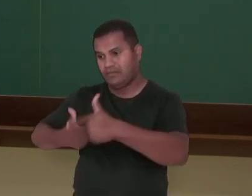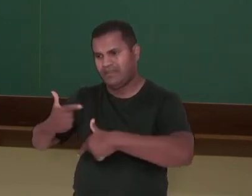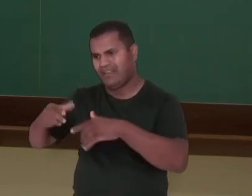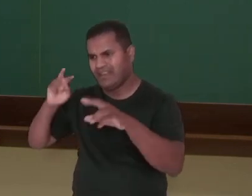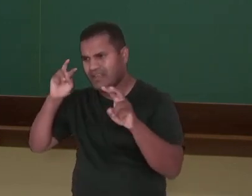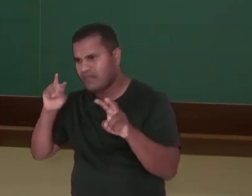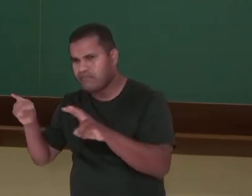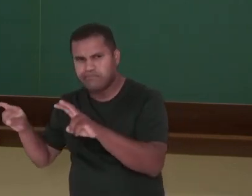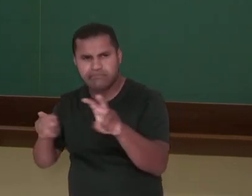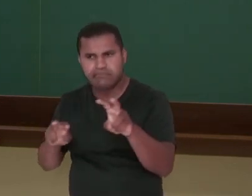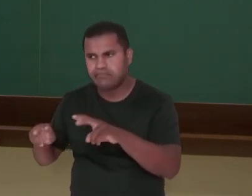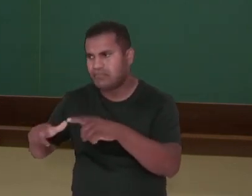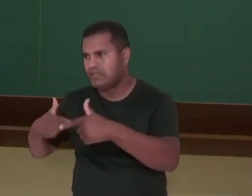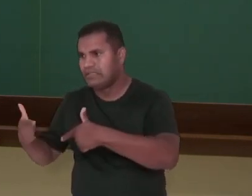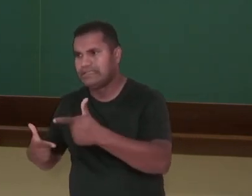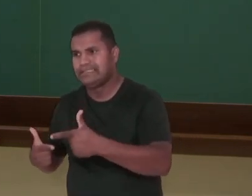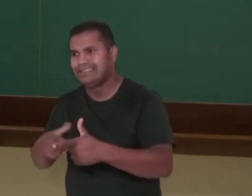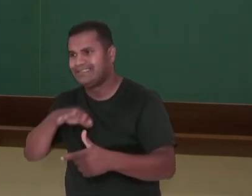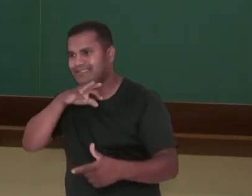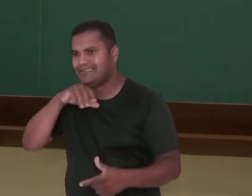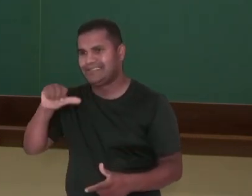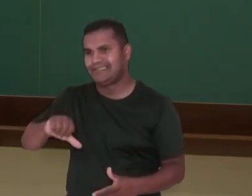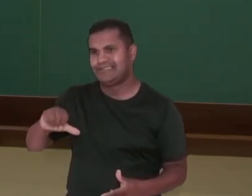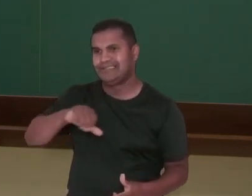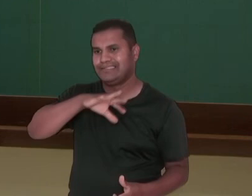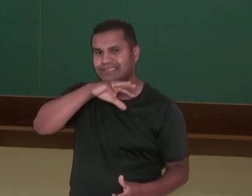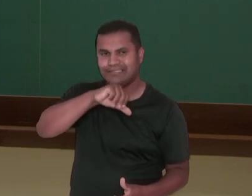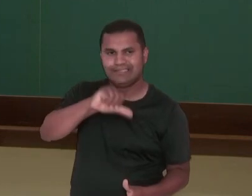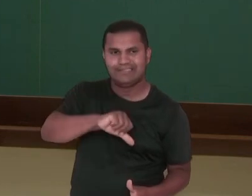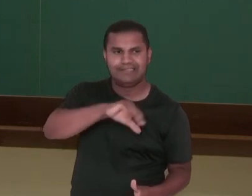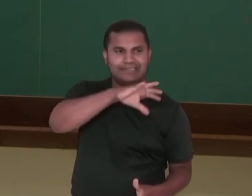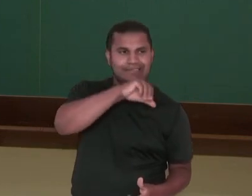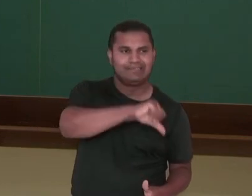reivindicações até chegarmos à grande greve de